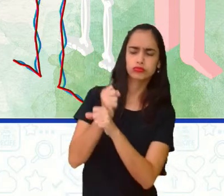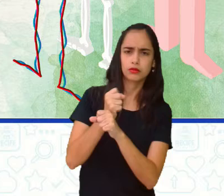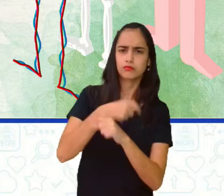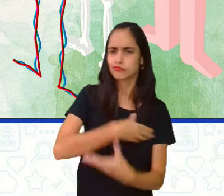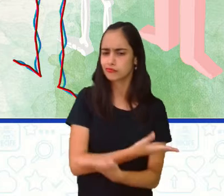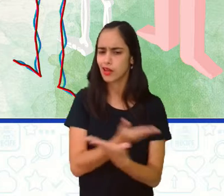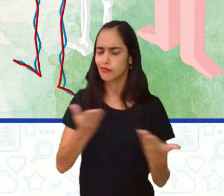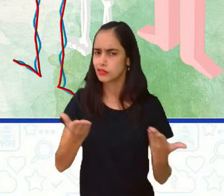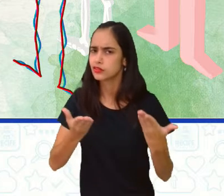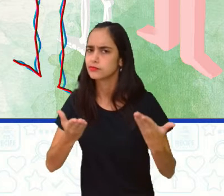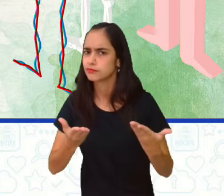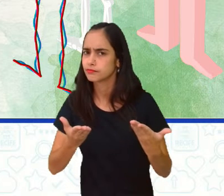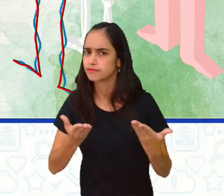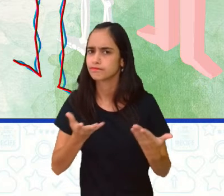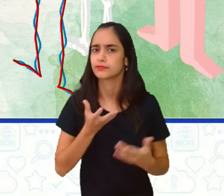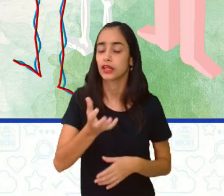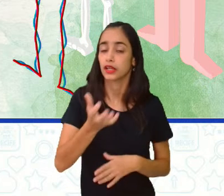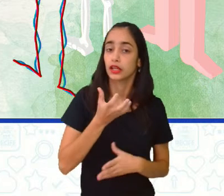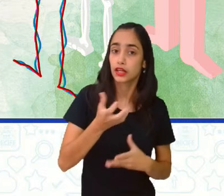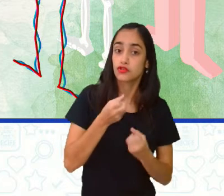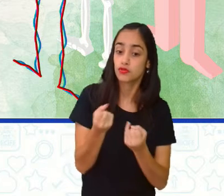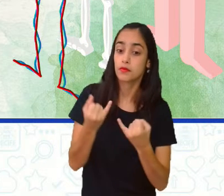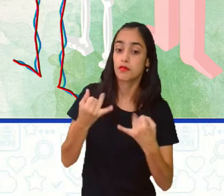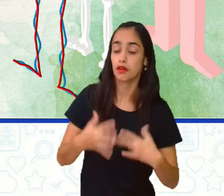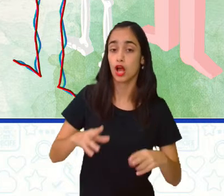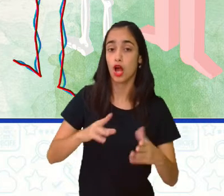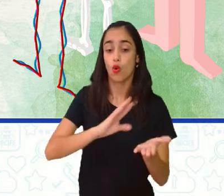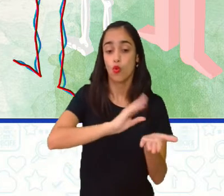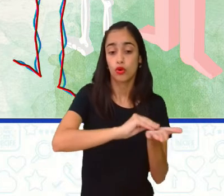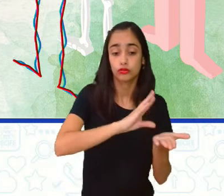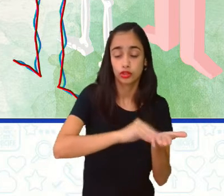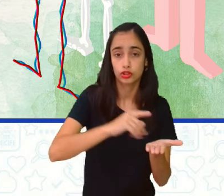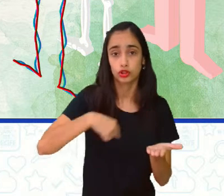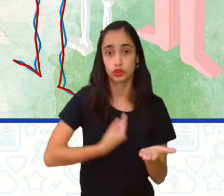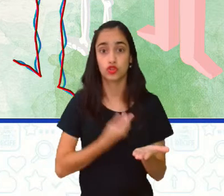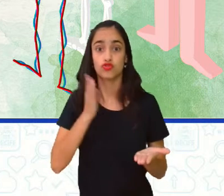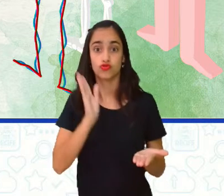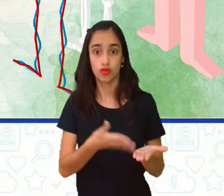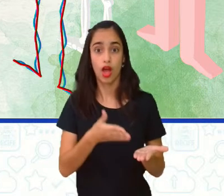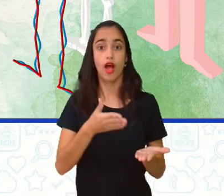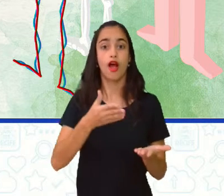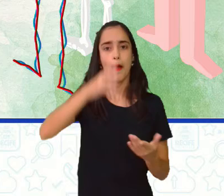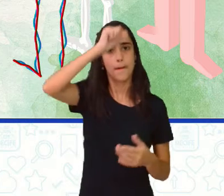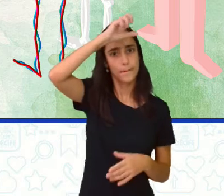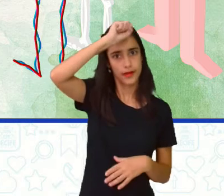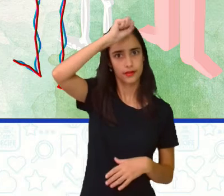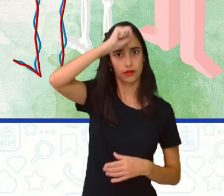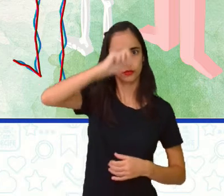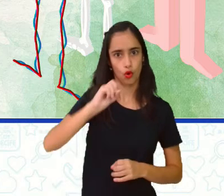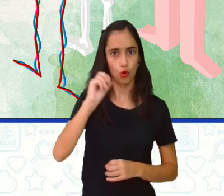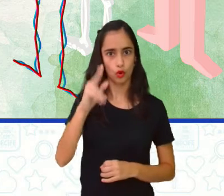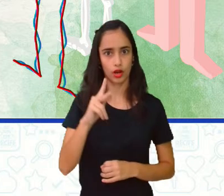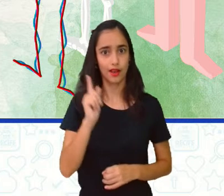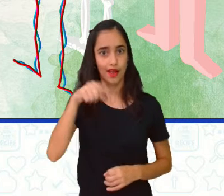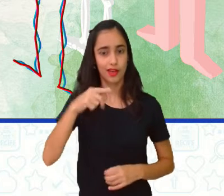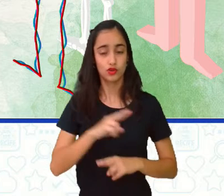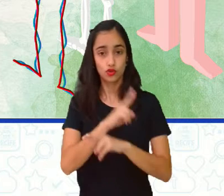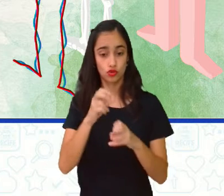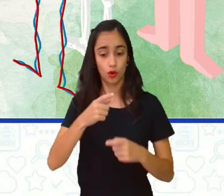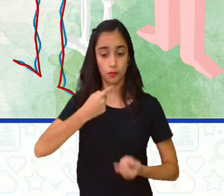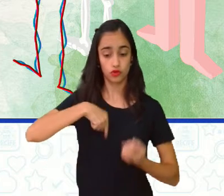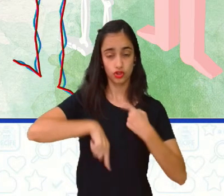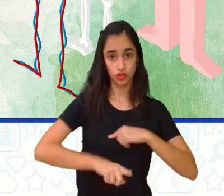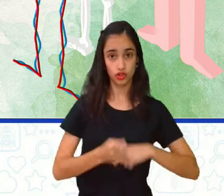né? Eu vou buscar um conteúdo que nós já trabalhamos, que é o sistema cardiovascular. Vamos ler comigo? Observa bem esse